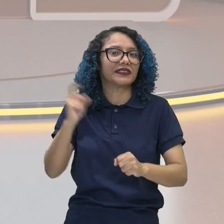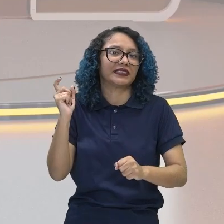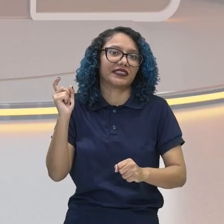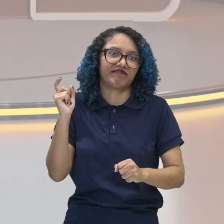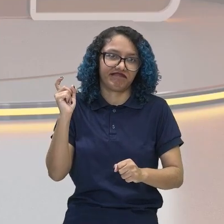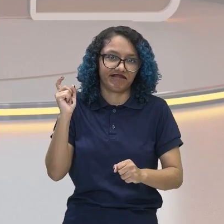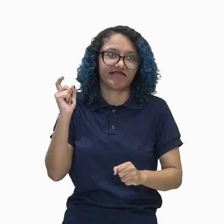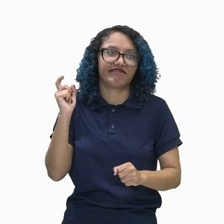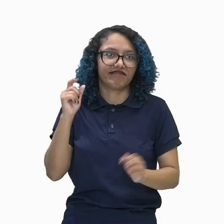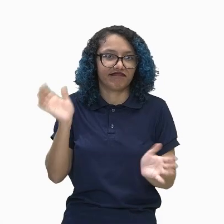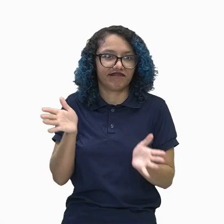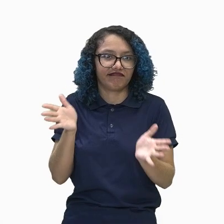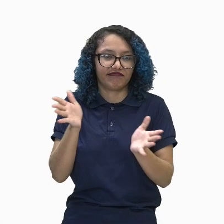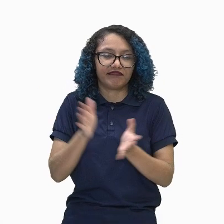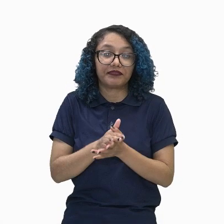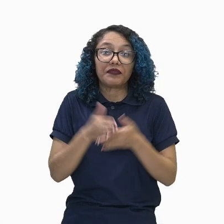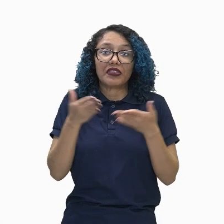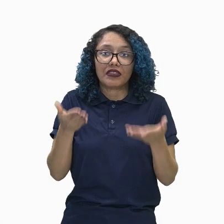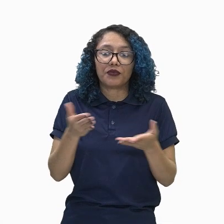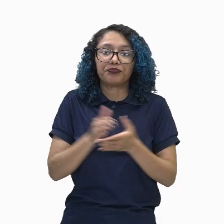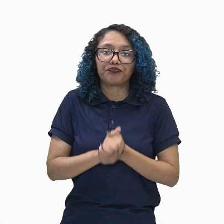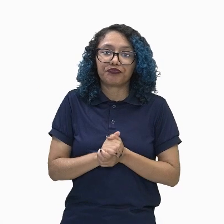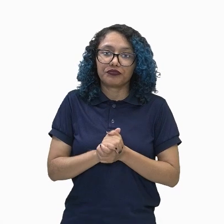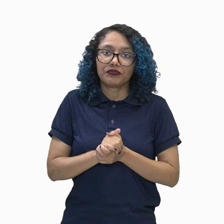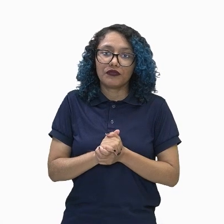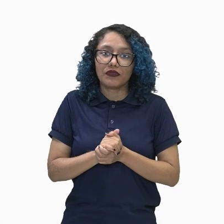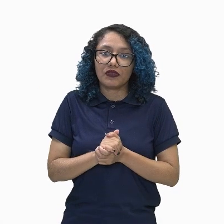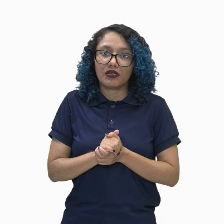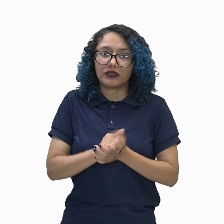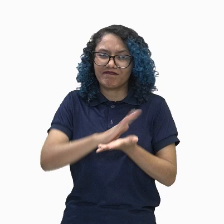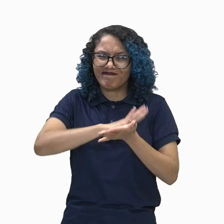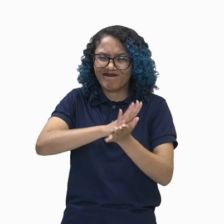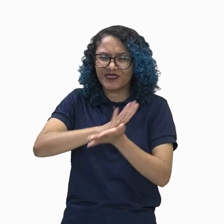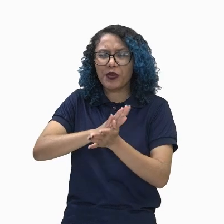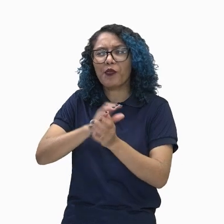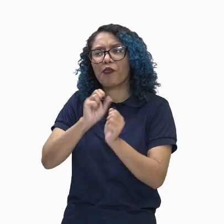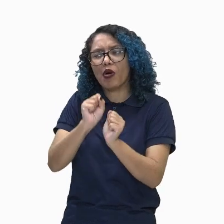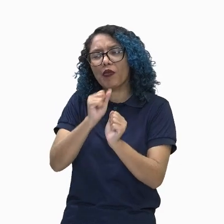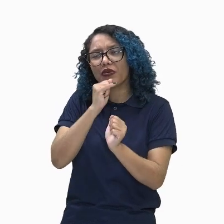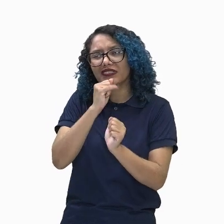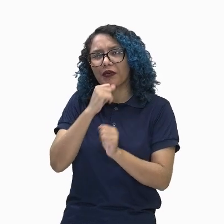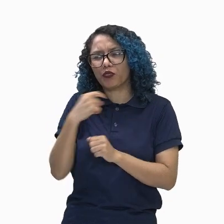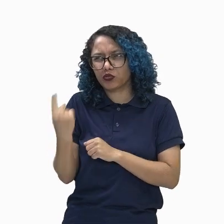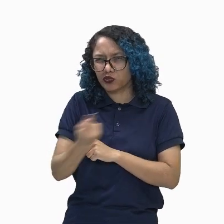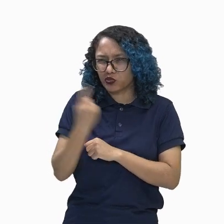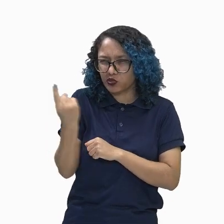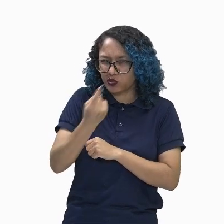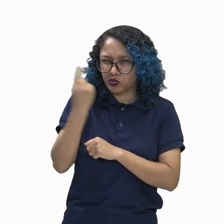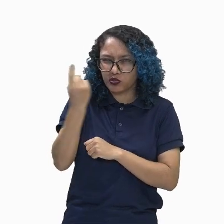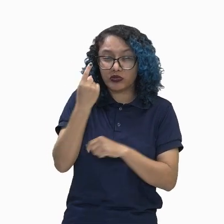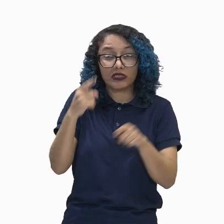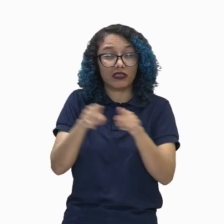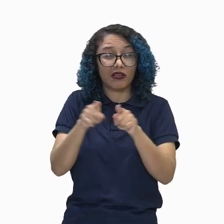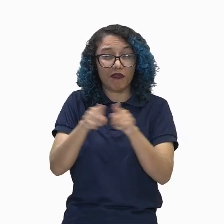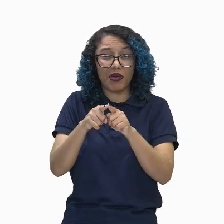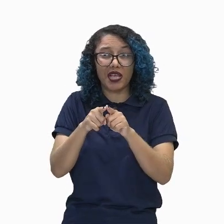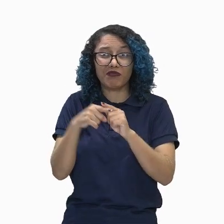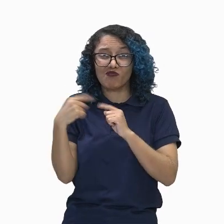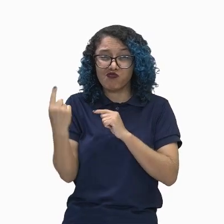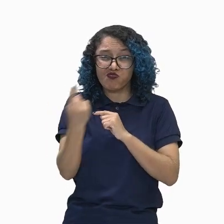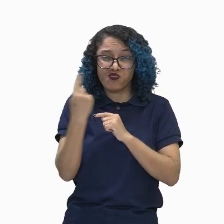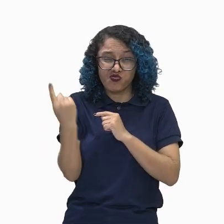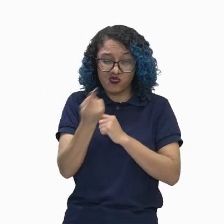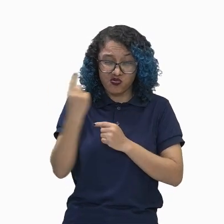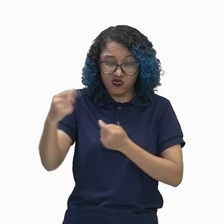a esses desastres naturais, gente, a gente vai verificar que furacões, até mesmo tufões que já